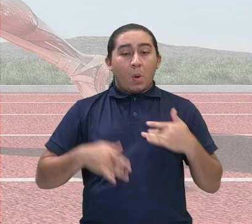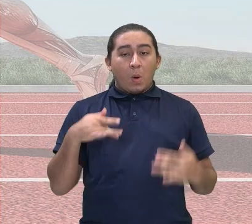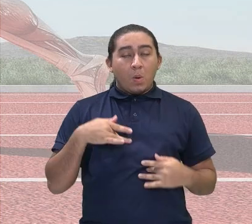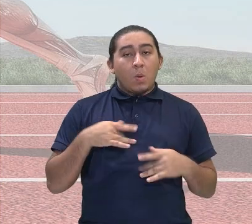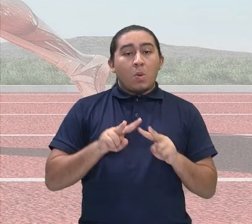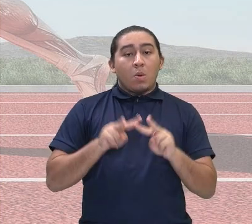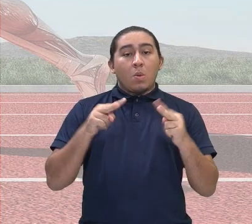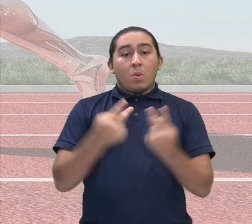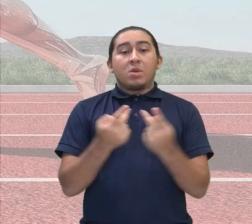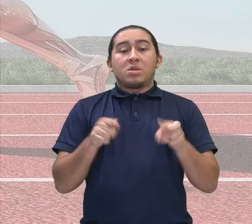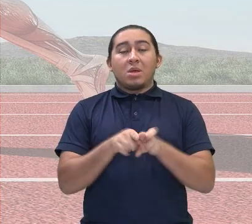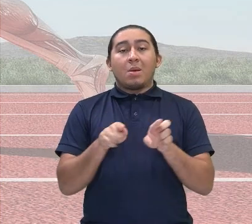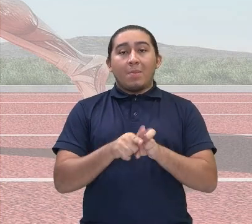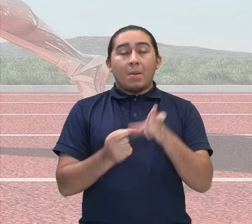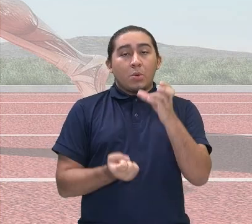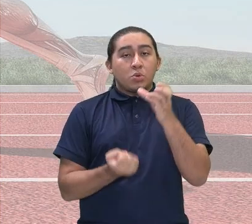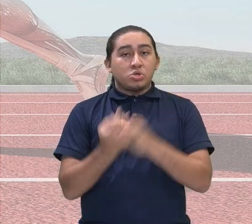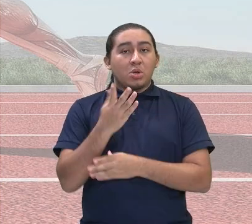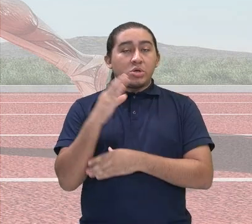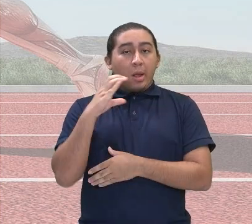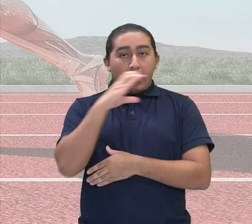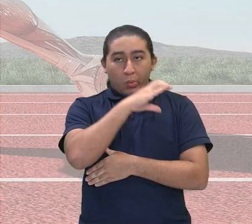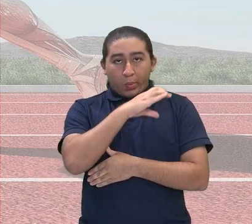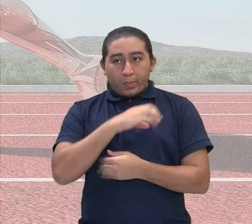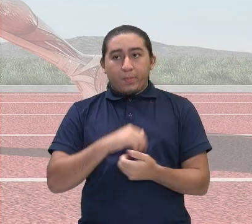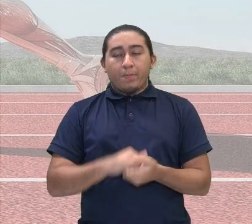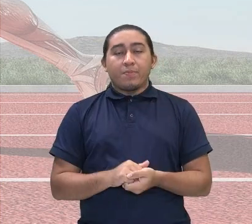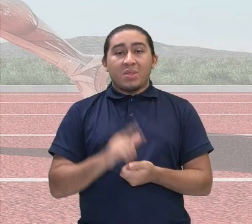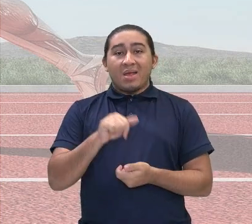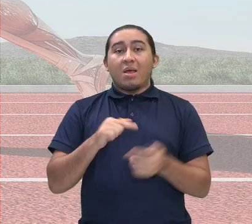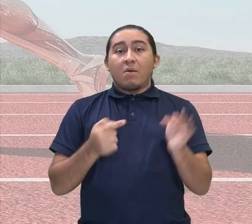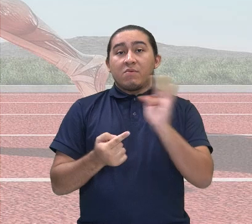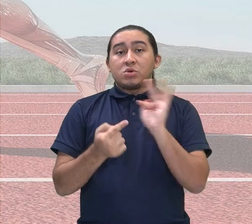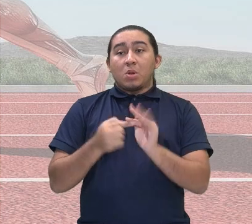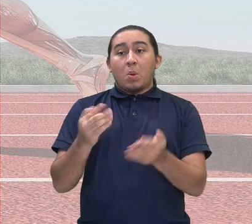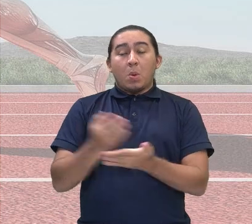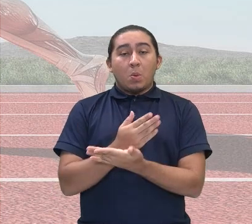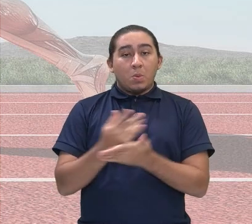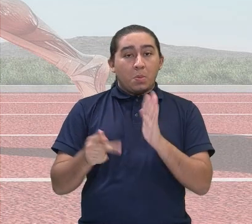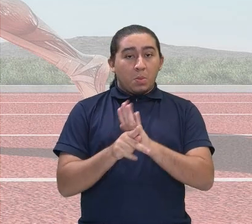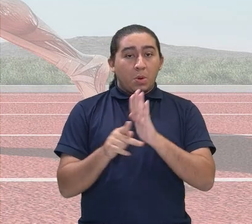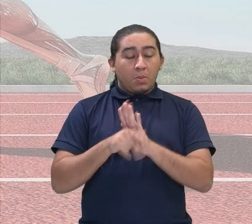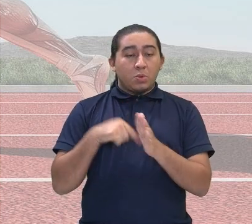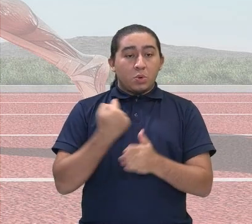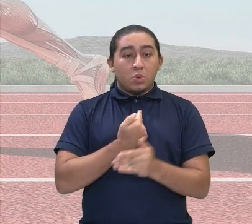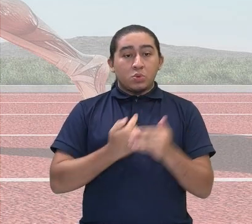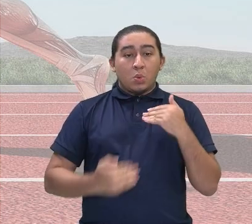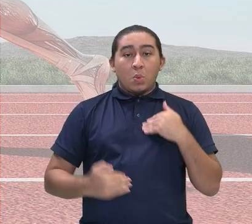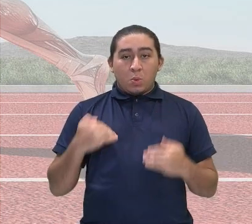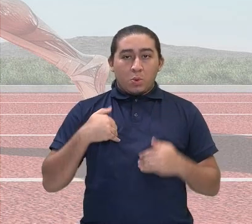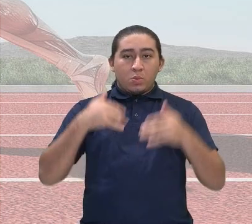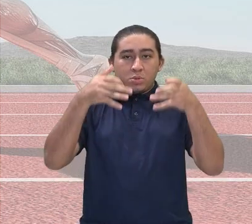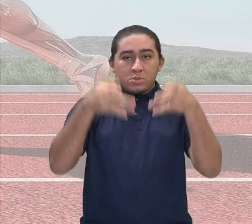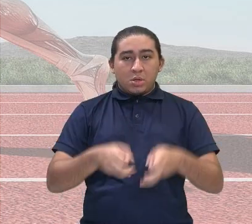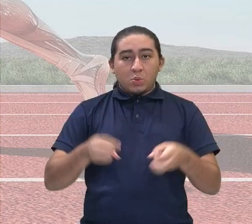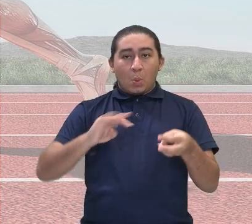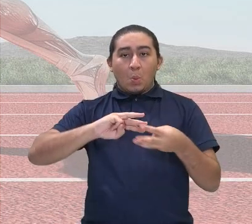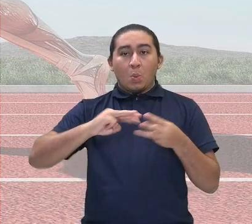e produção de calor, né? Então são algumas das funções aí do nosso tecido muscular, né? Os músculos que